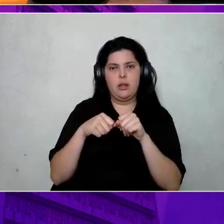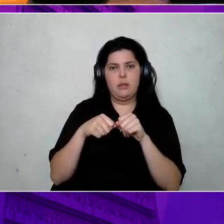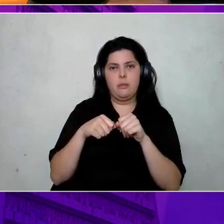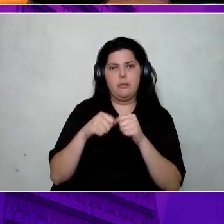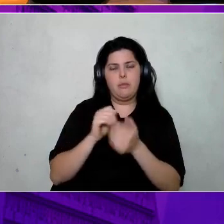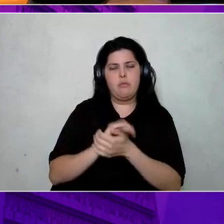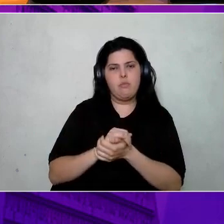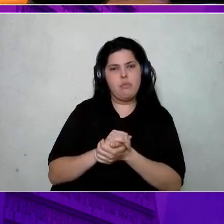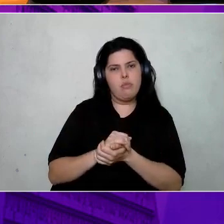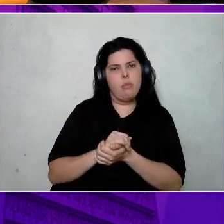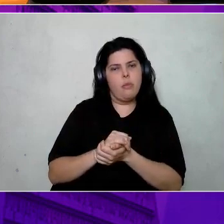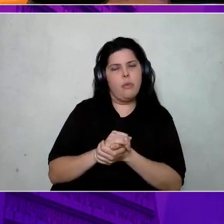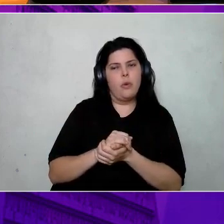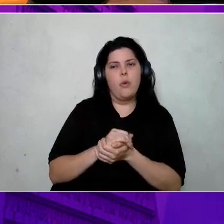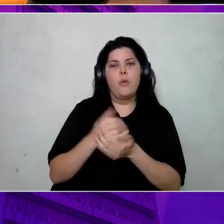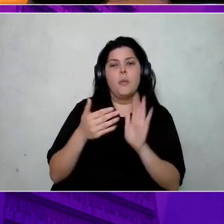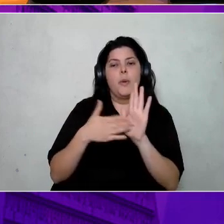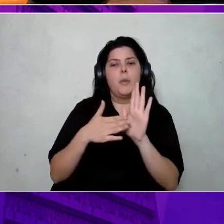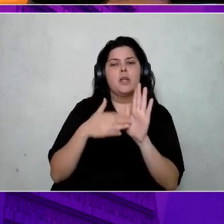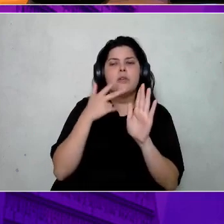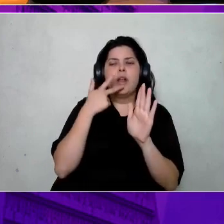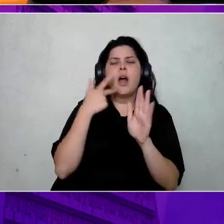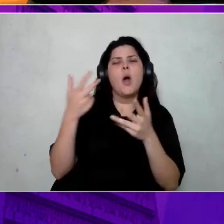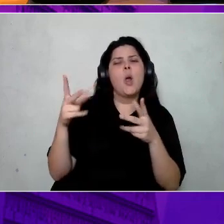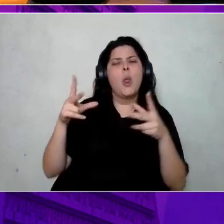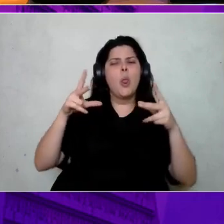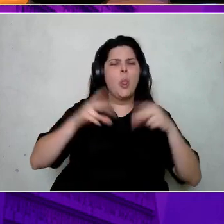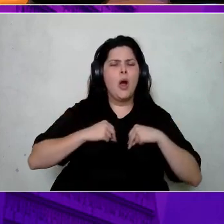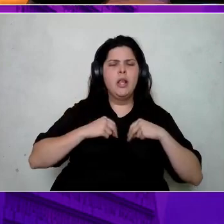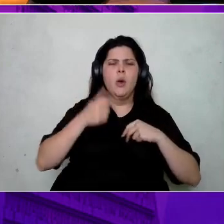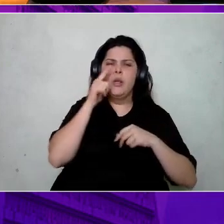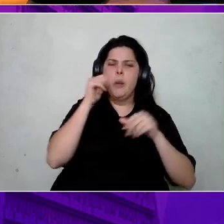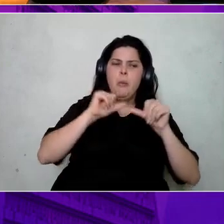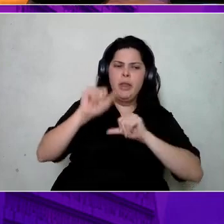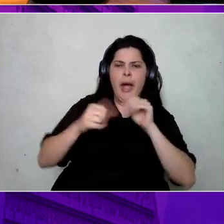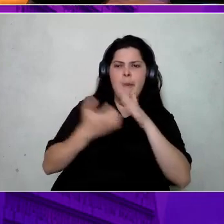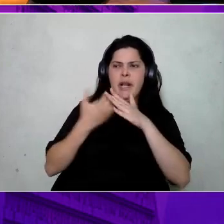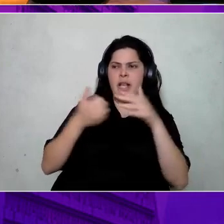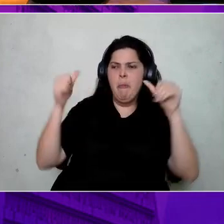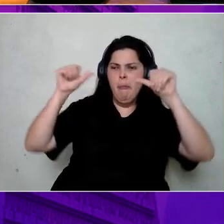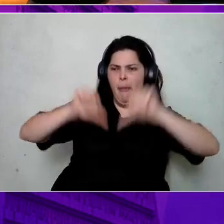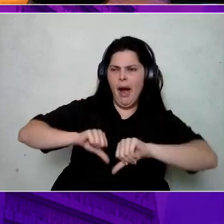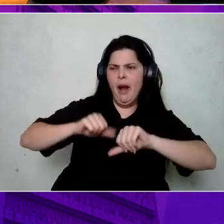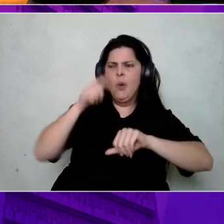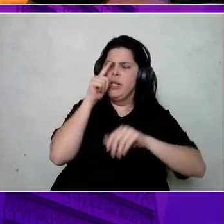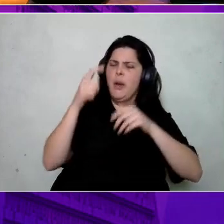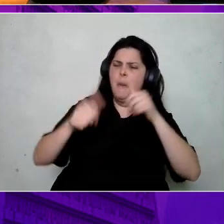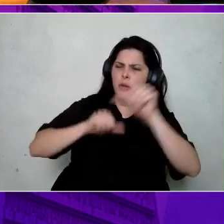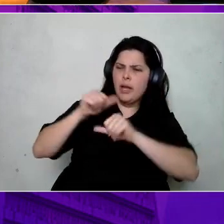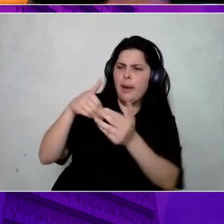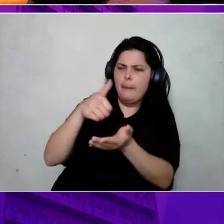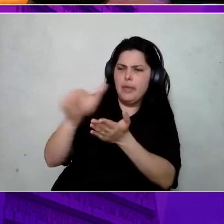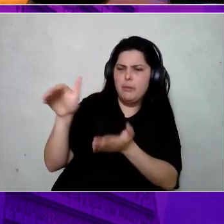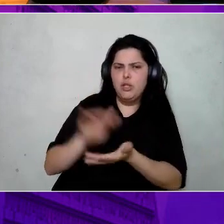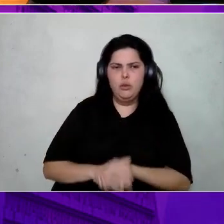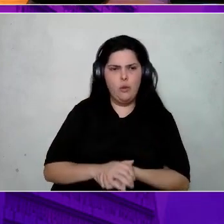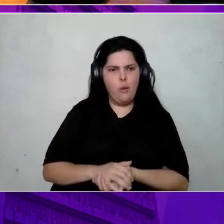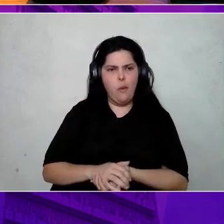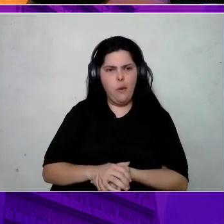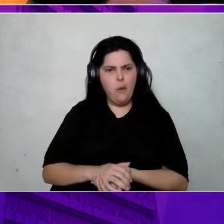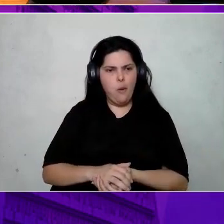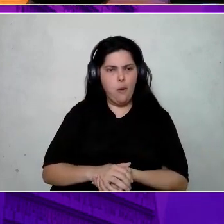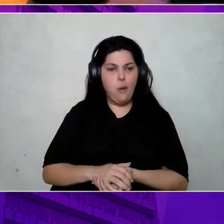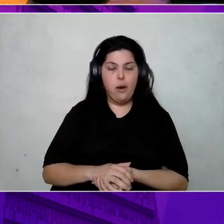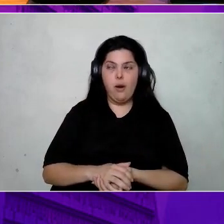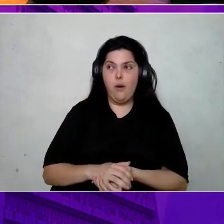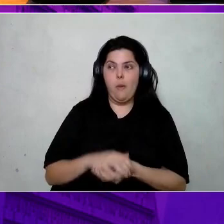às vezes você chega lá, nossa, se a gente não mudar, a nossa empresa vai falir. Se você não mudar, seu emprego vai acabar. Cara, as pessoas vão começar a já procurar